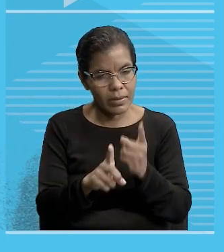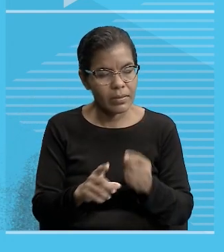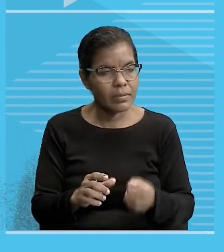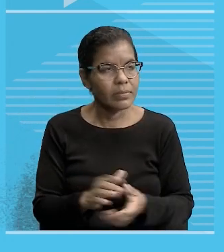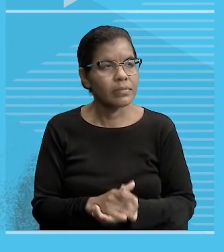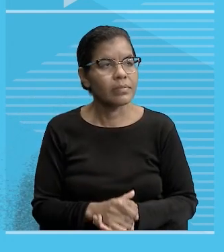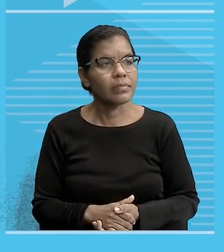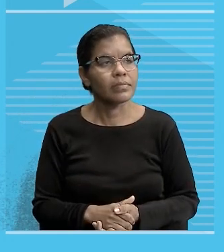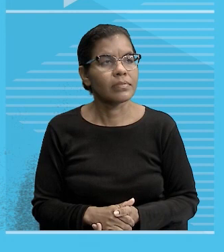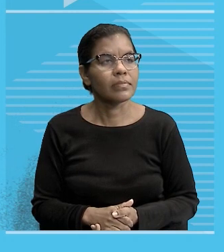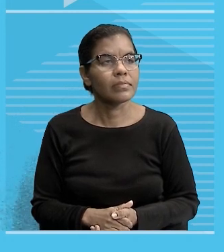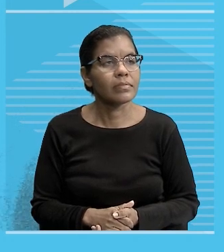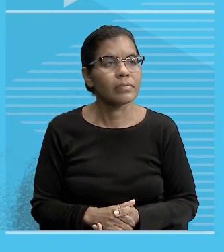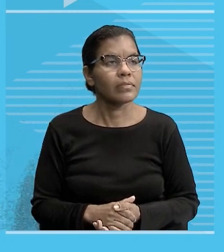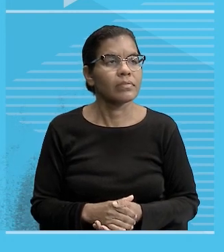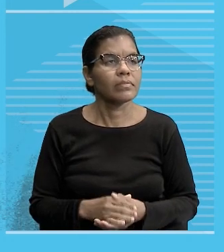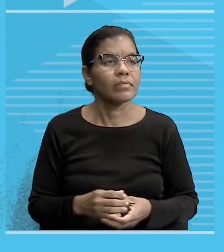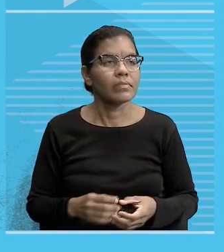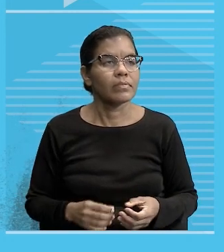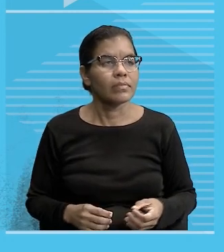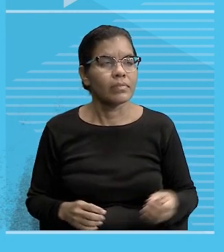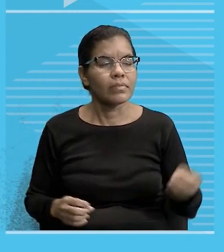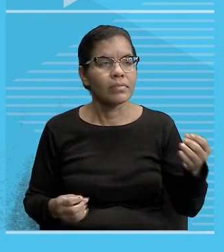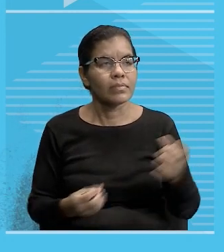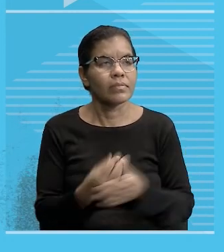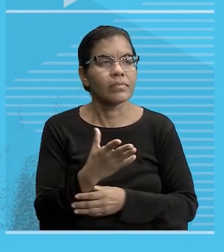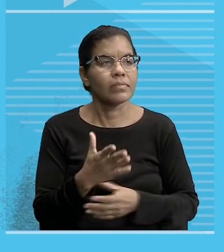Então vamos lá vou criar